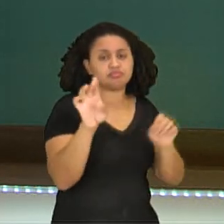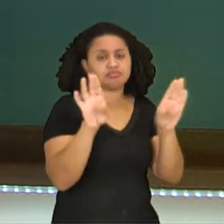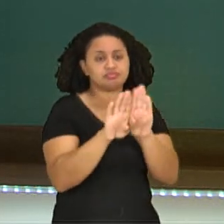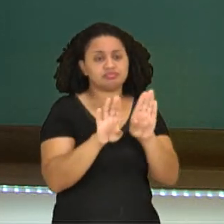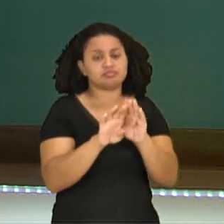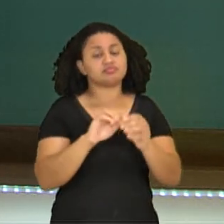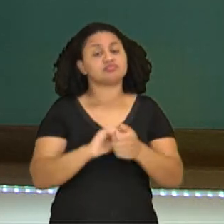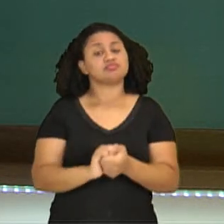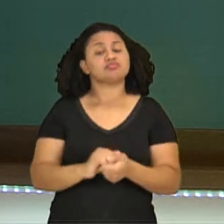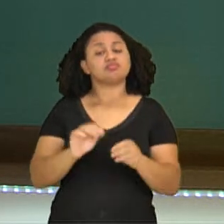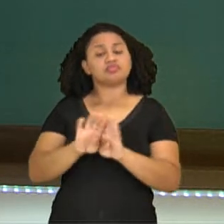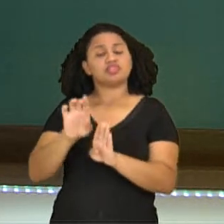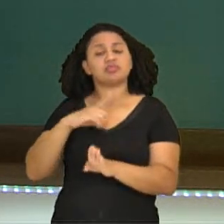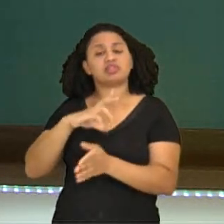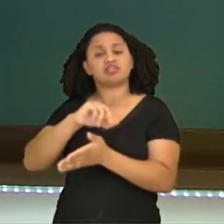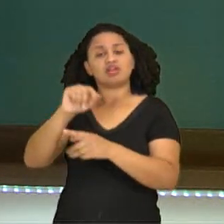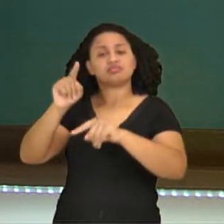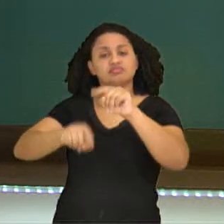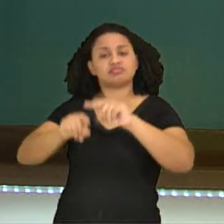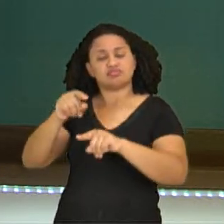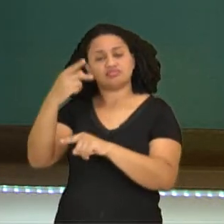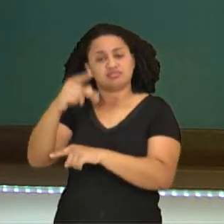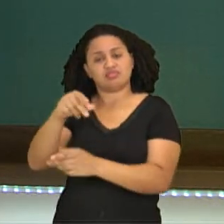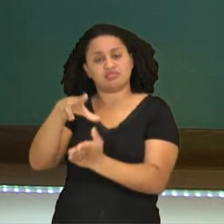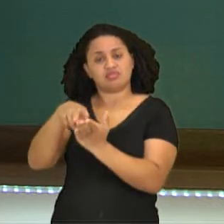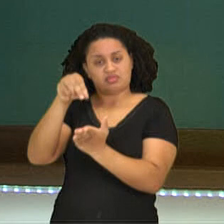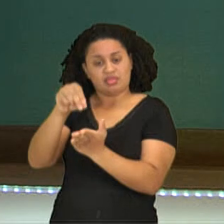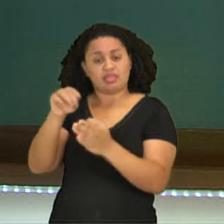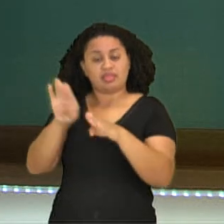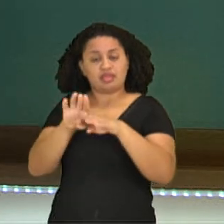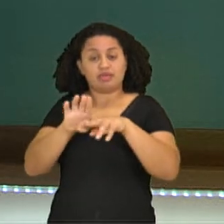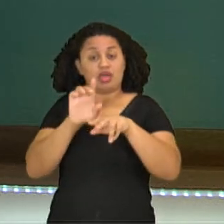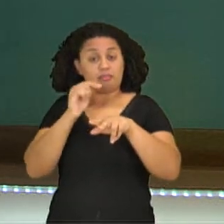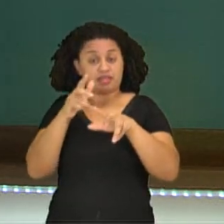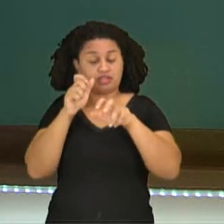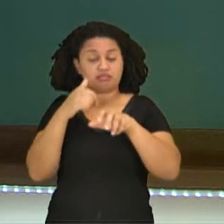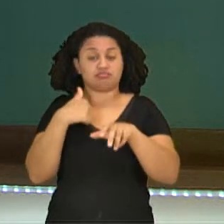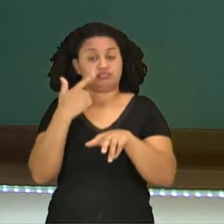artefatos cuxitas também destruídos nos pés,